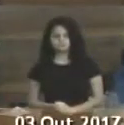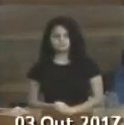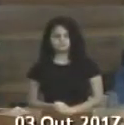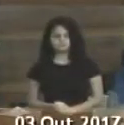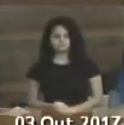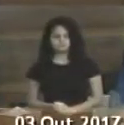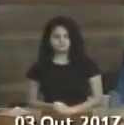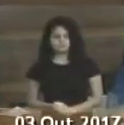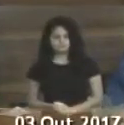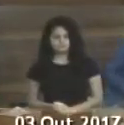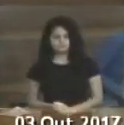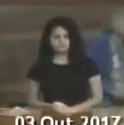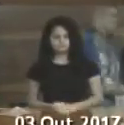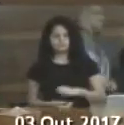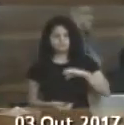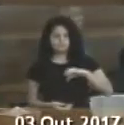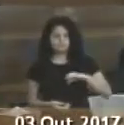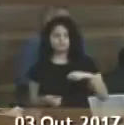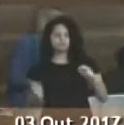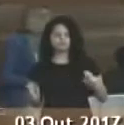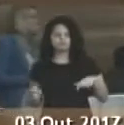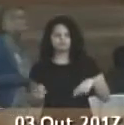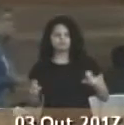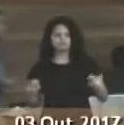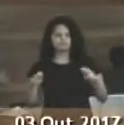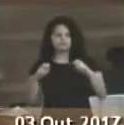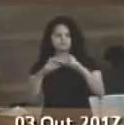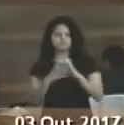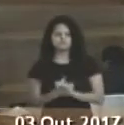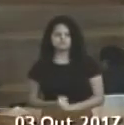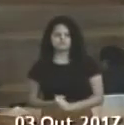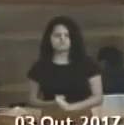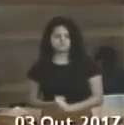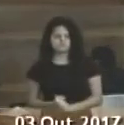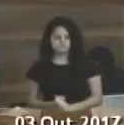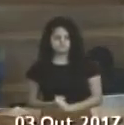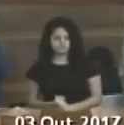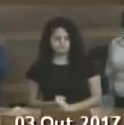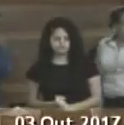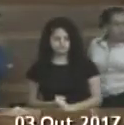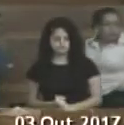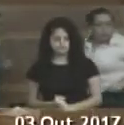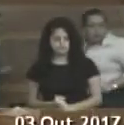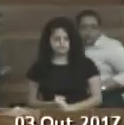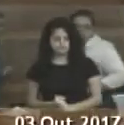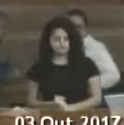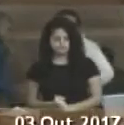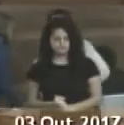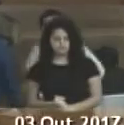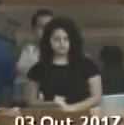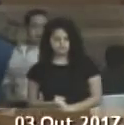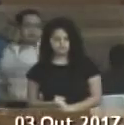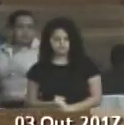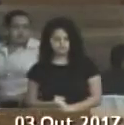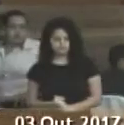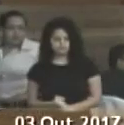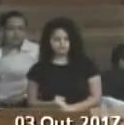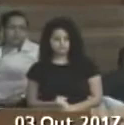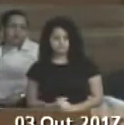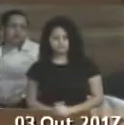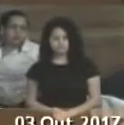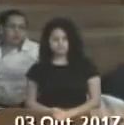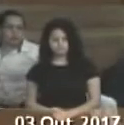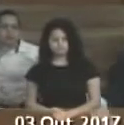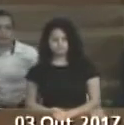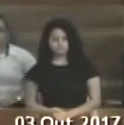3 de outubro de 2017, às 9 horas, no plenário, presidente Benedito Adelino. Para constar, foi lavrada a presente ato, que eu, Mayara Vidal Garcia, servidor legislativo,